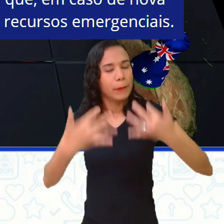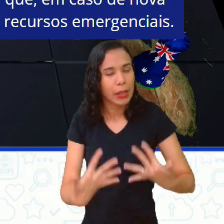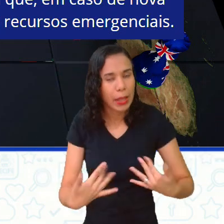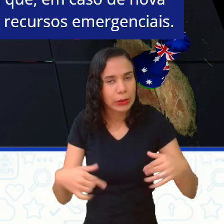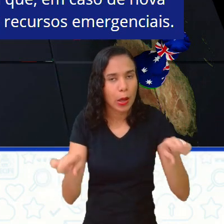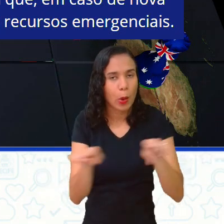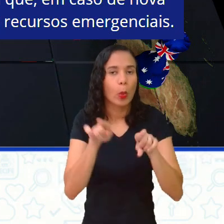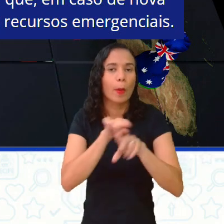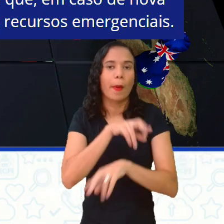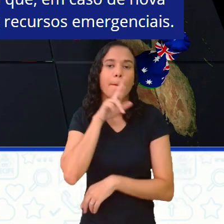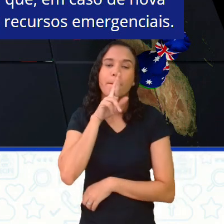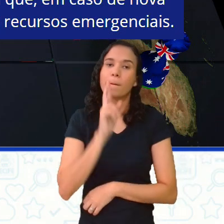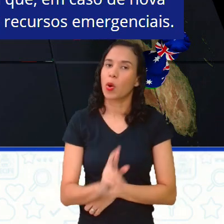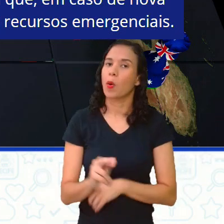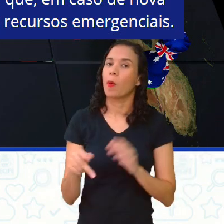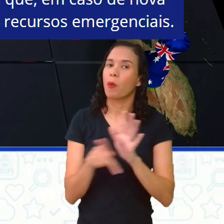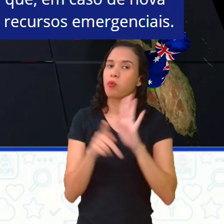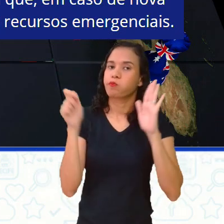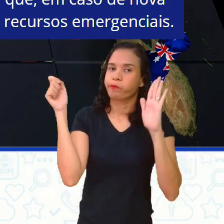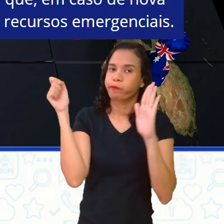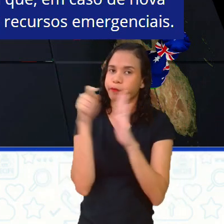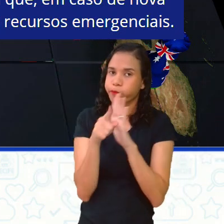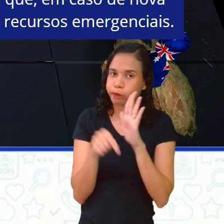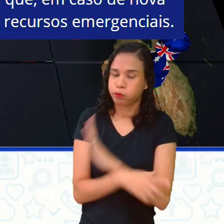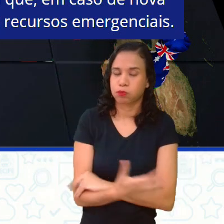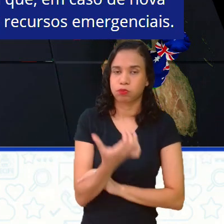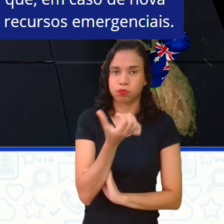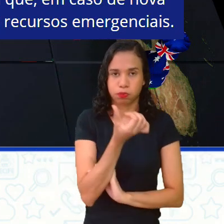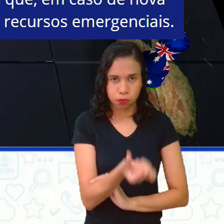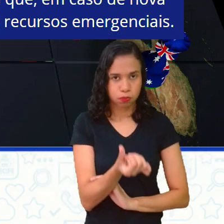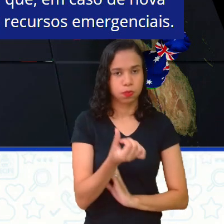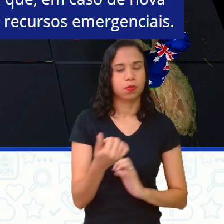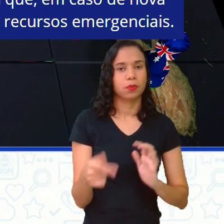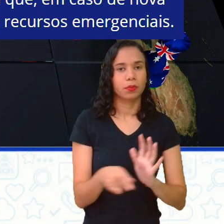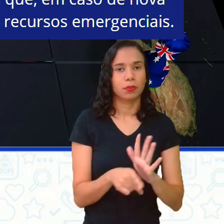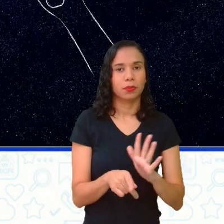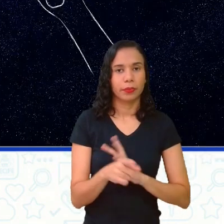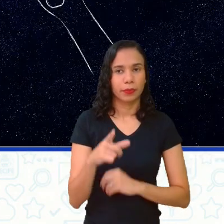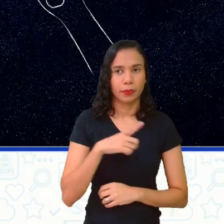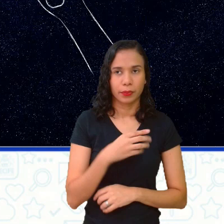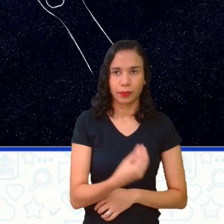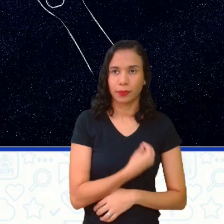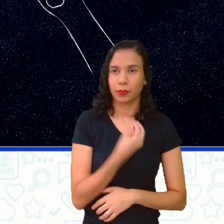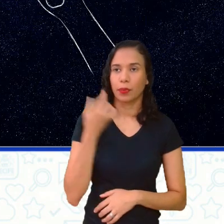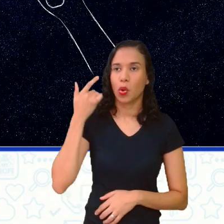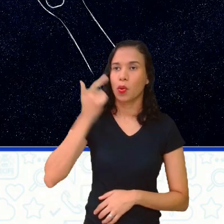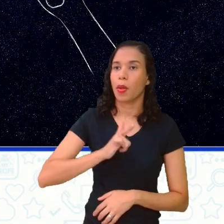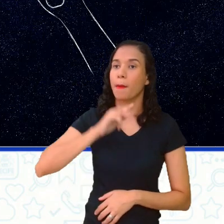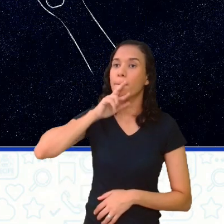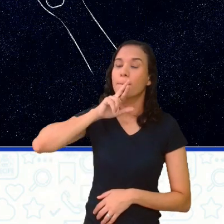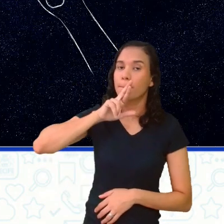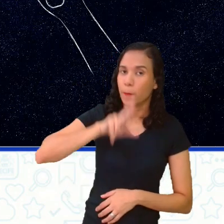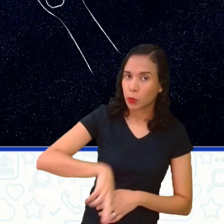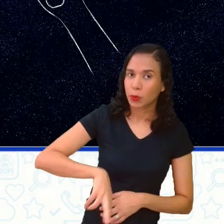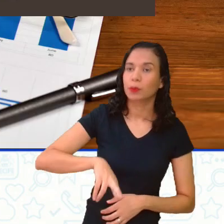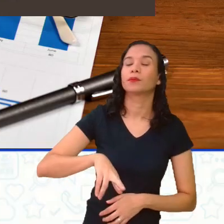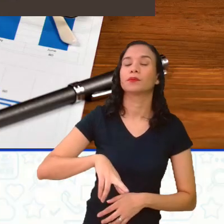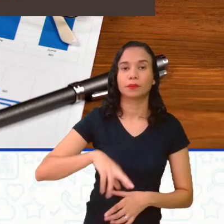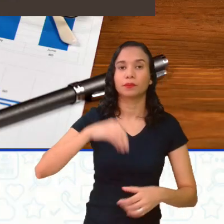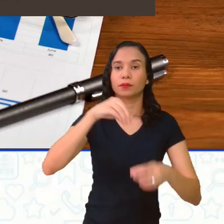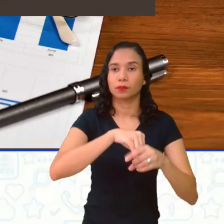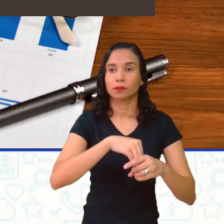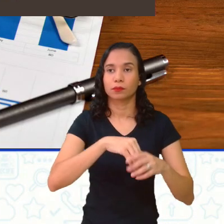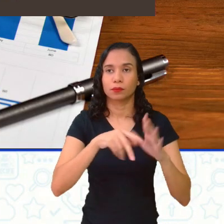a resposta das 6 perguntas cruciais para se responder